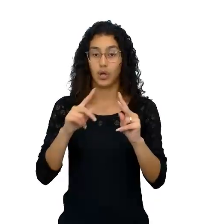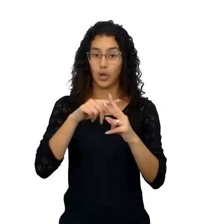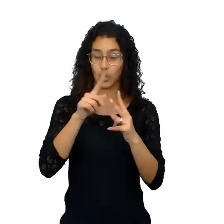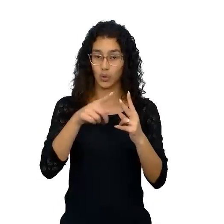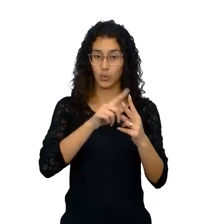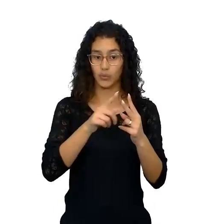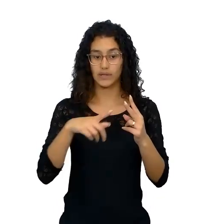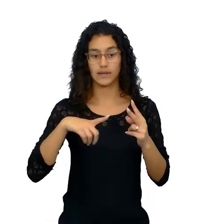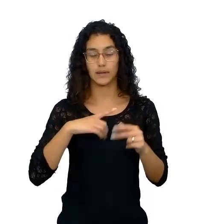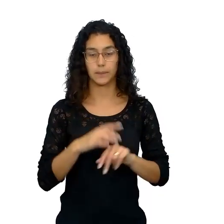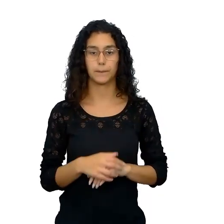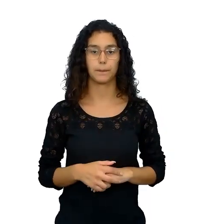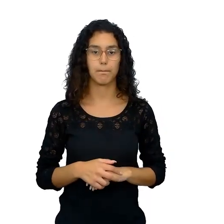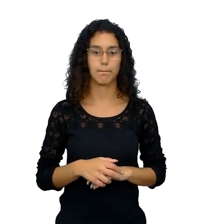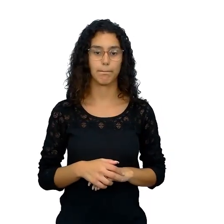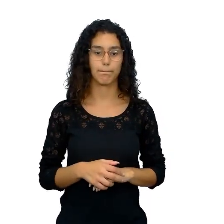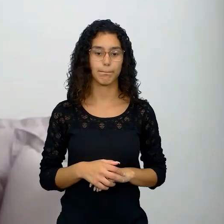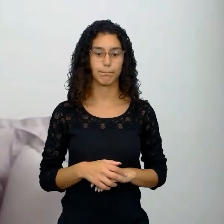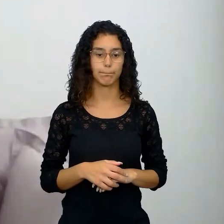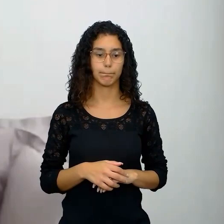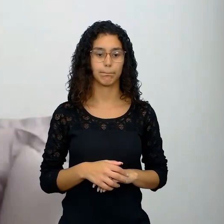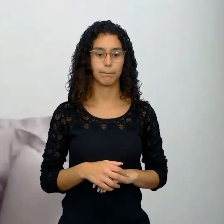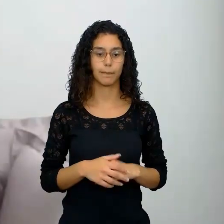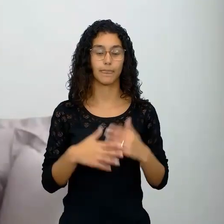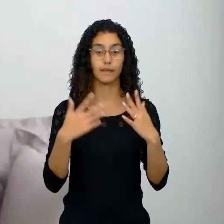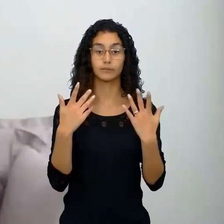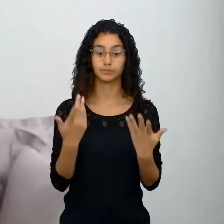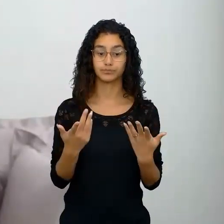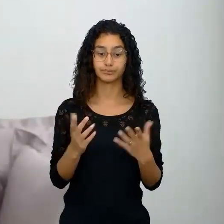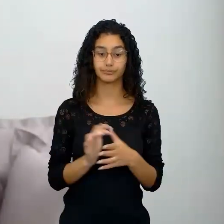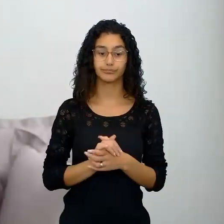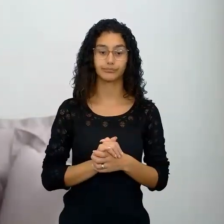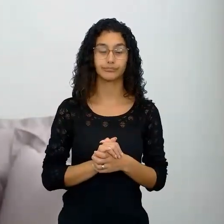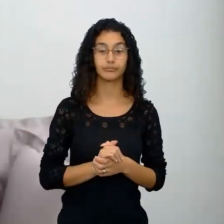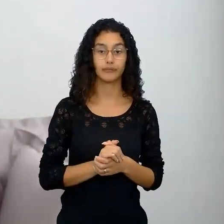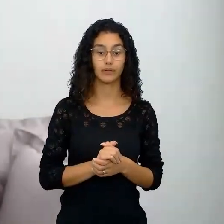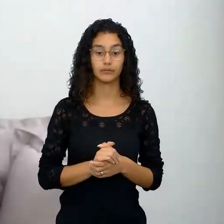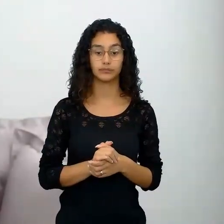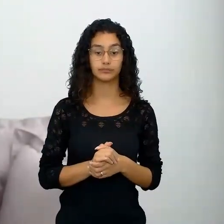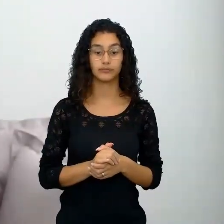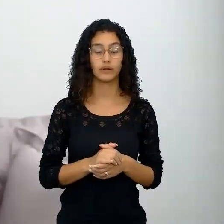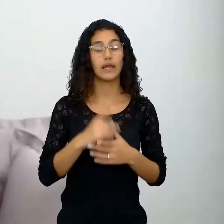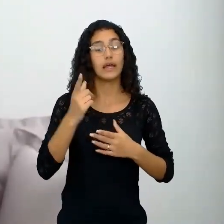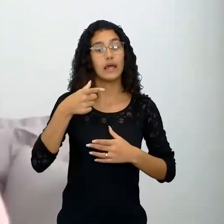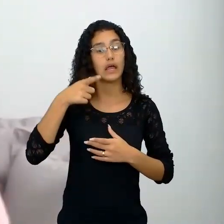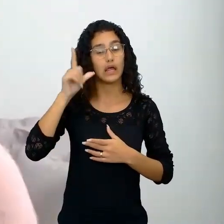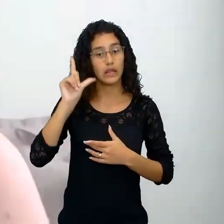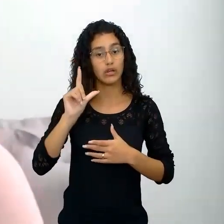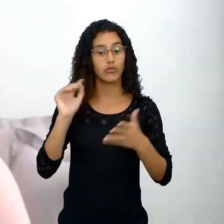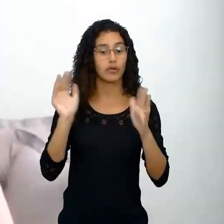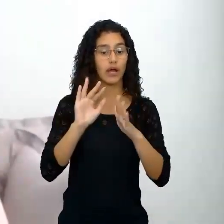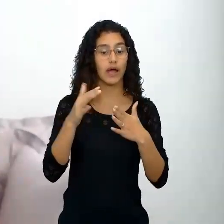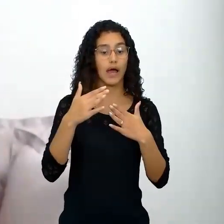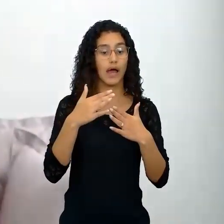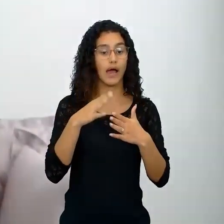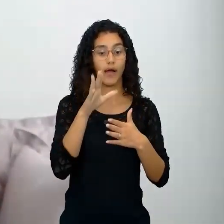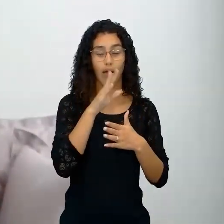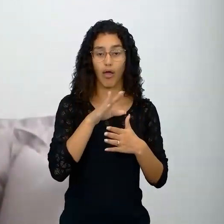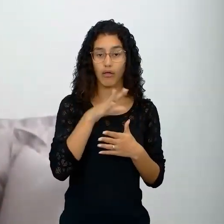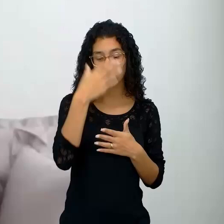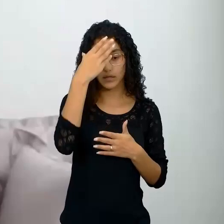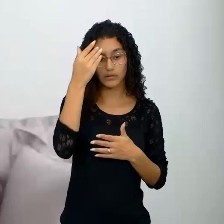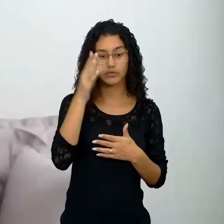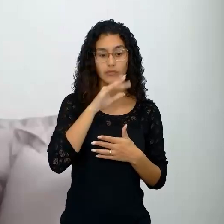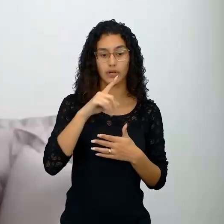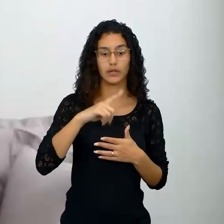páginas de referências, tá bem? Então, bom, vou aqui, antes de me despedir, eu acabei não